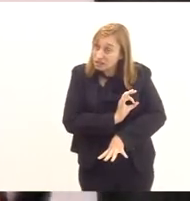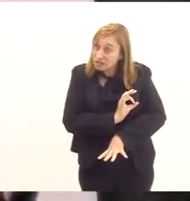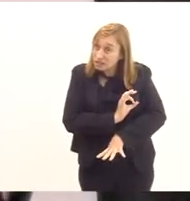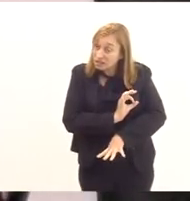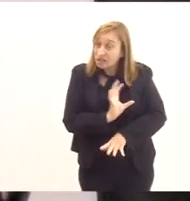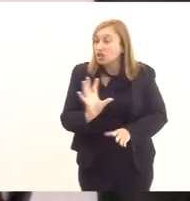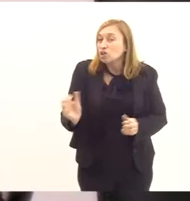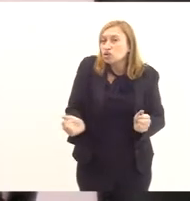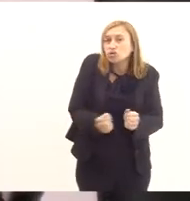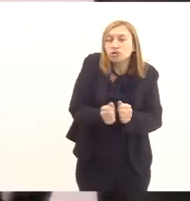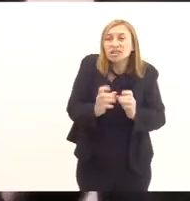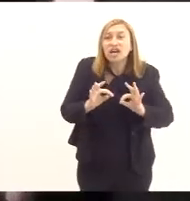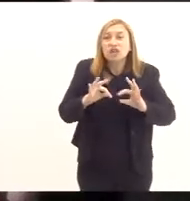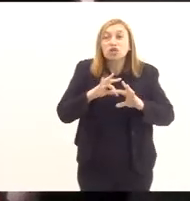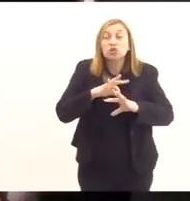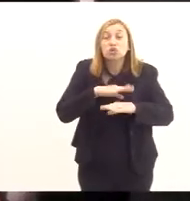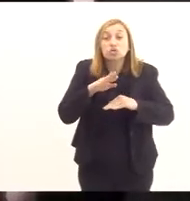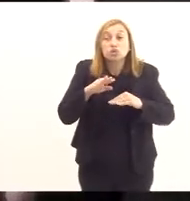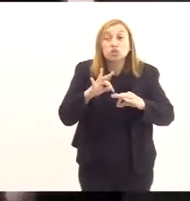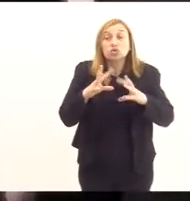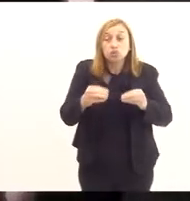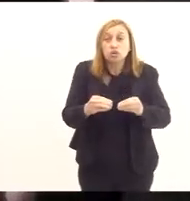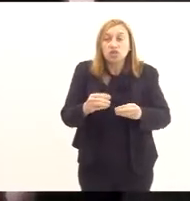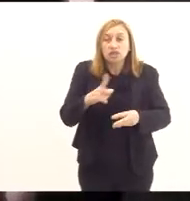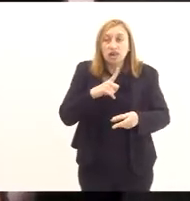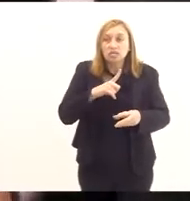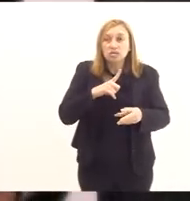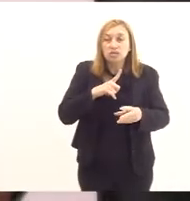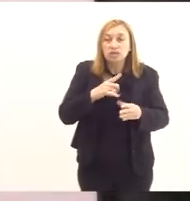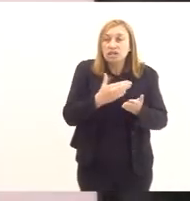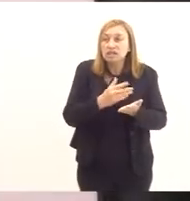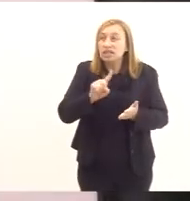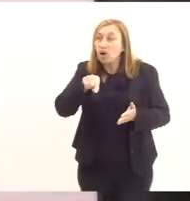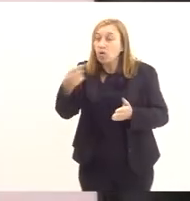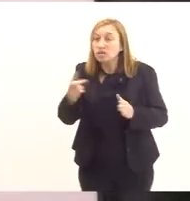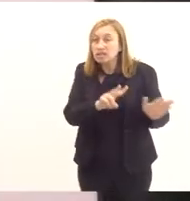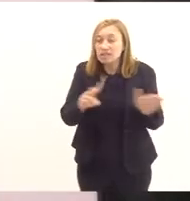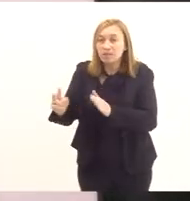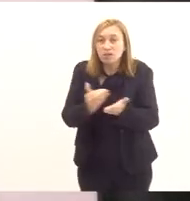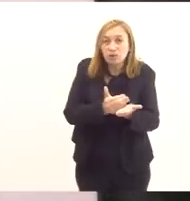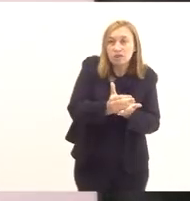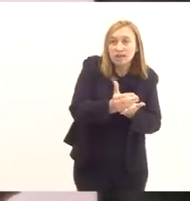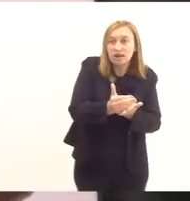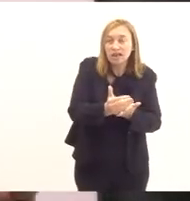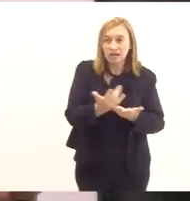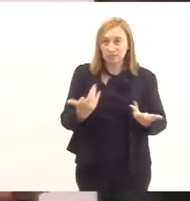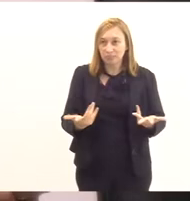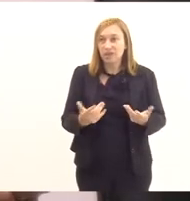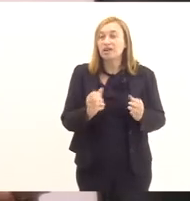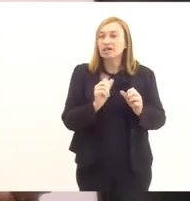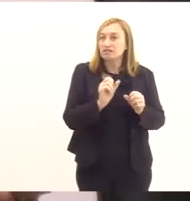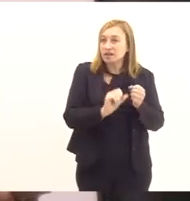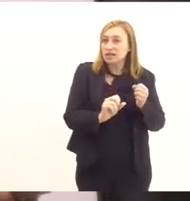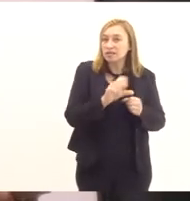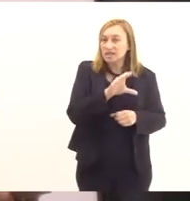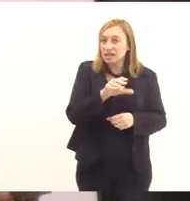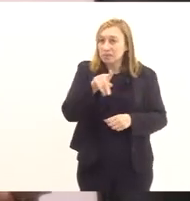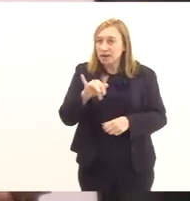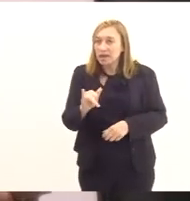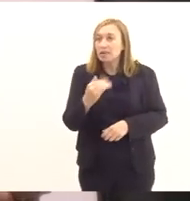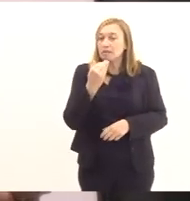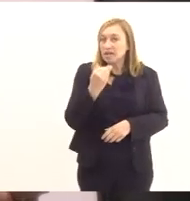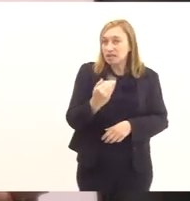anexamos tudo que nós temos que começaram a ser para ir na próxima semana que normalmente a gente faz CPI pede para ser surdo pegar